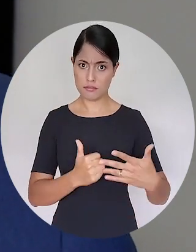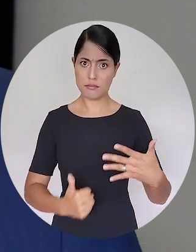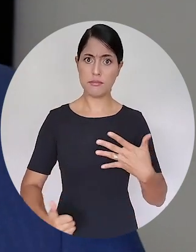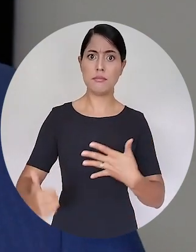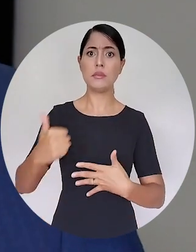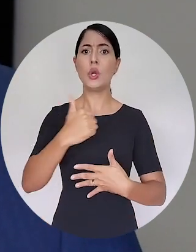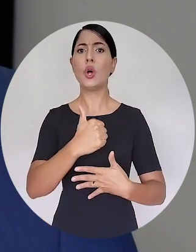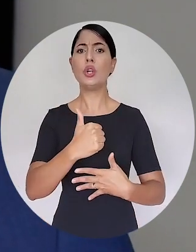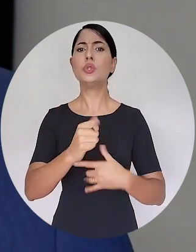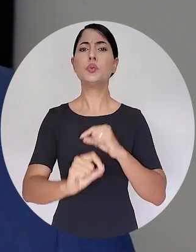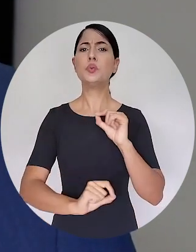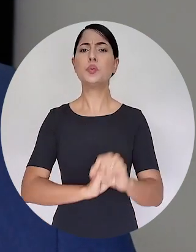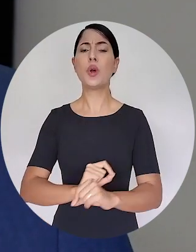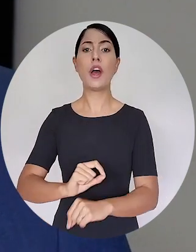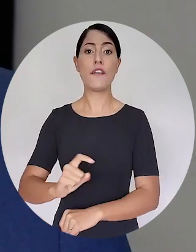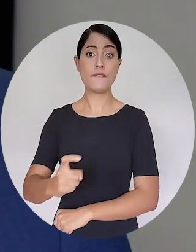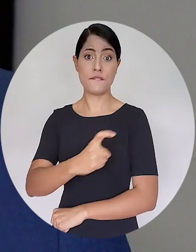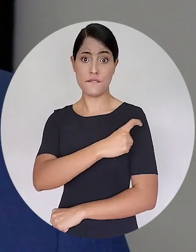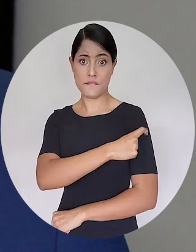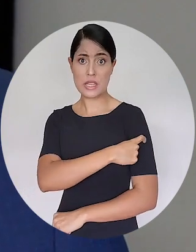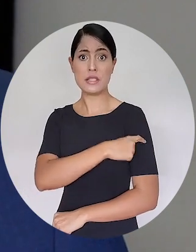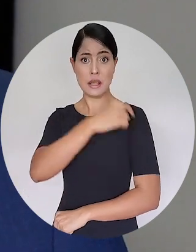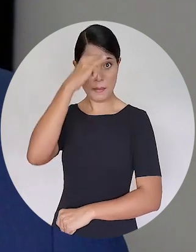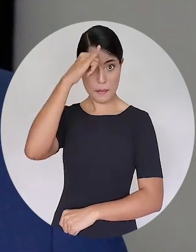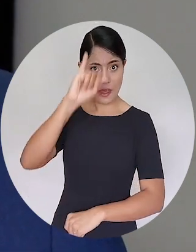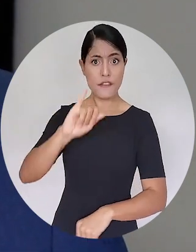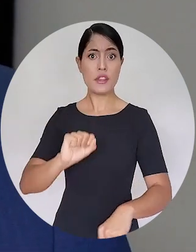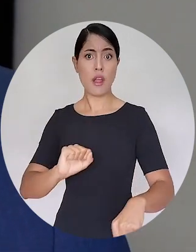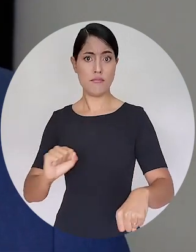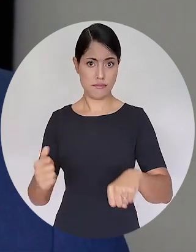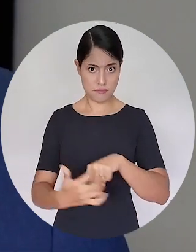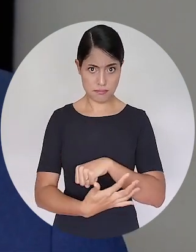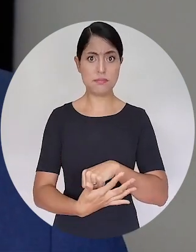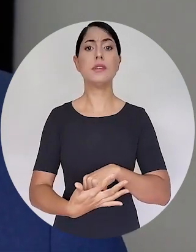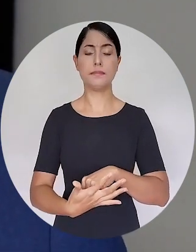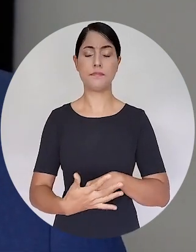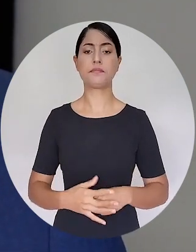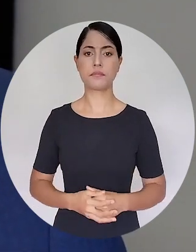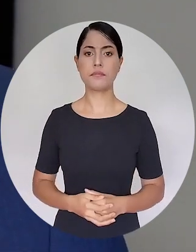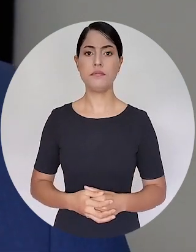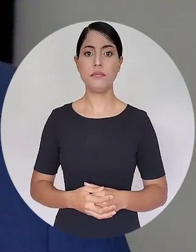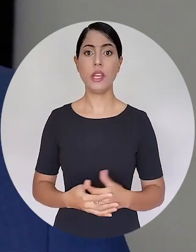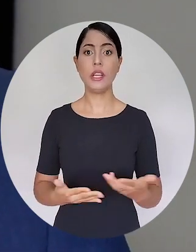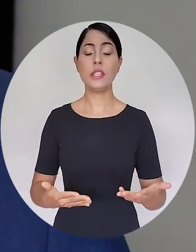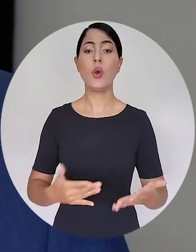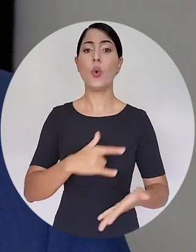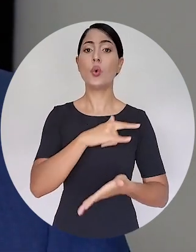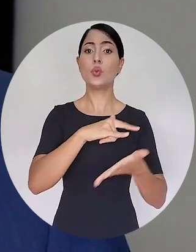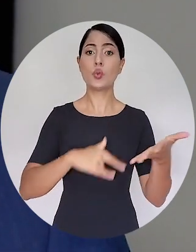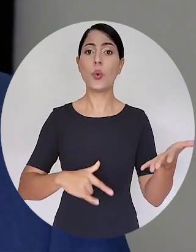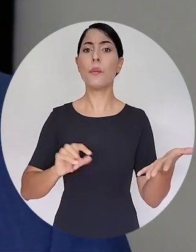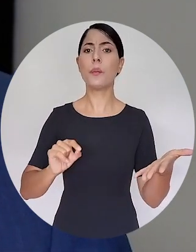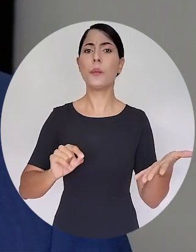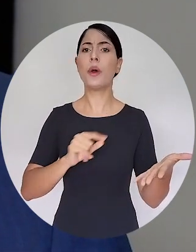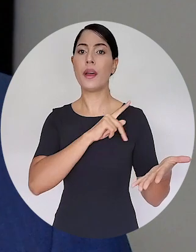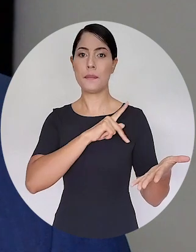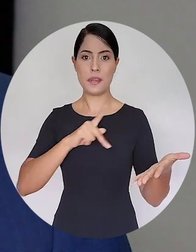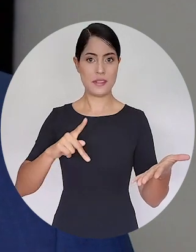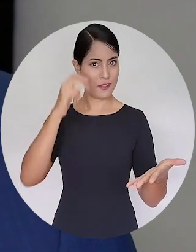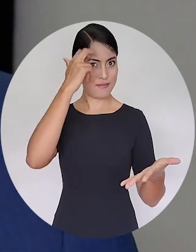consideradas grupo prioritário no Programa Nacional de Imunizações contra a Covid-19. O documento é assinado pelo